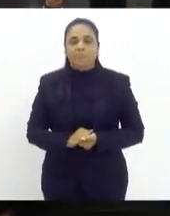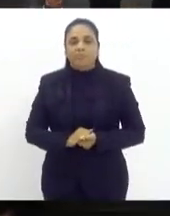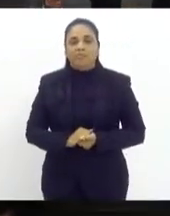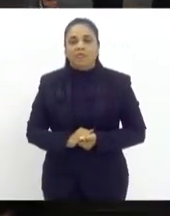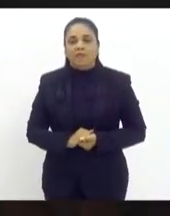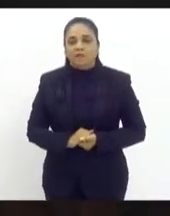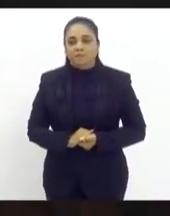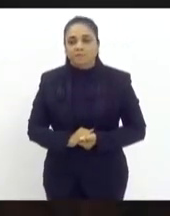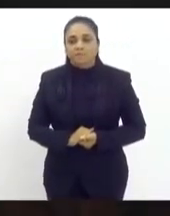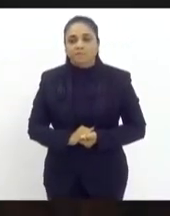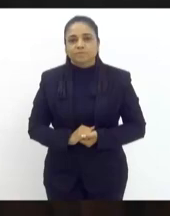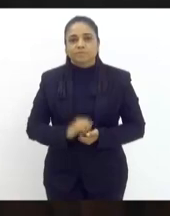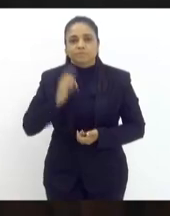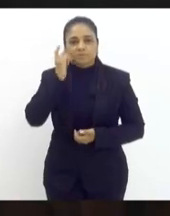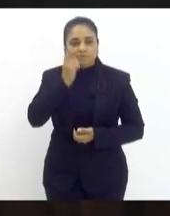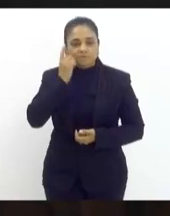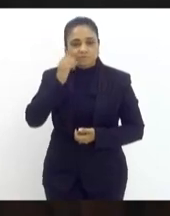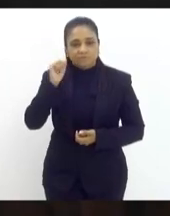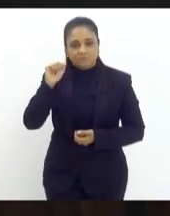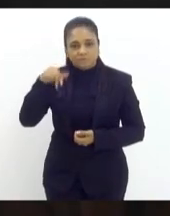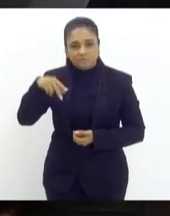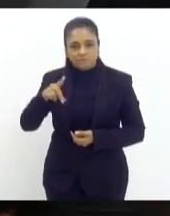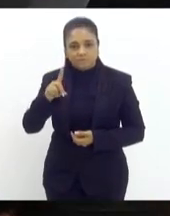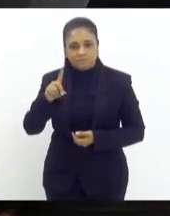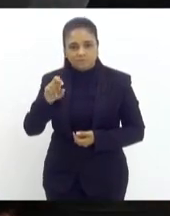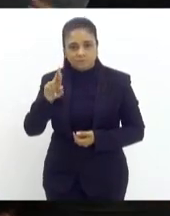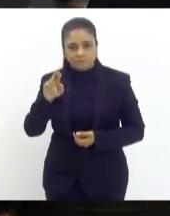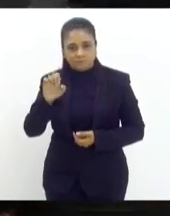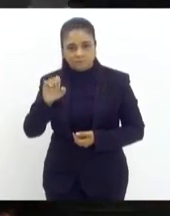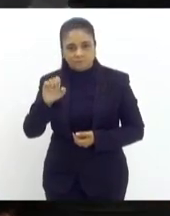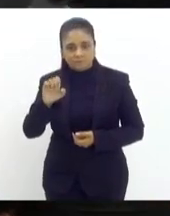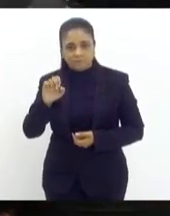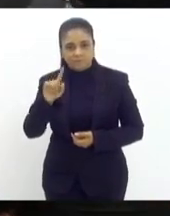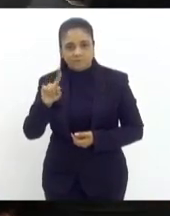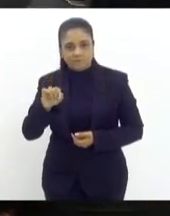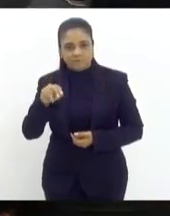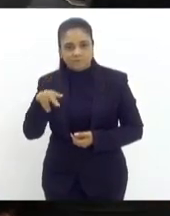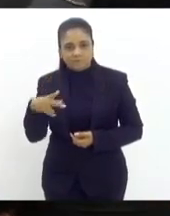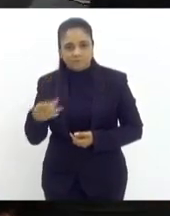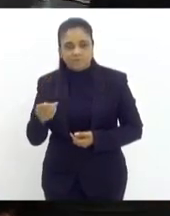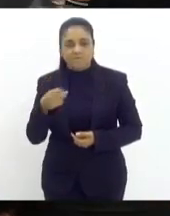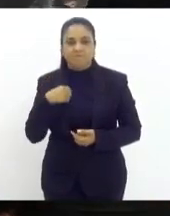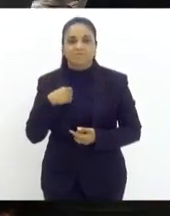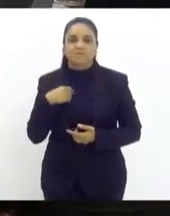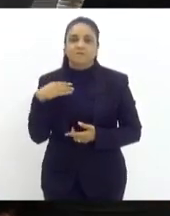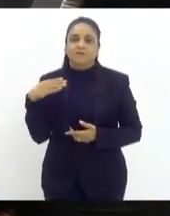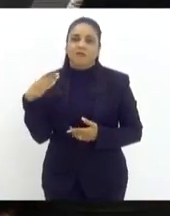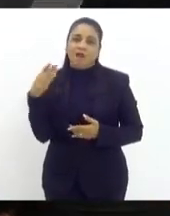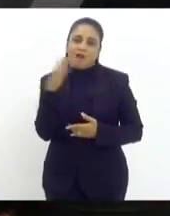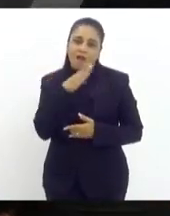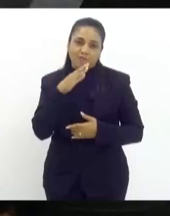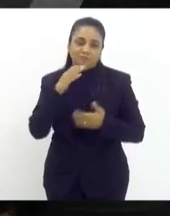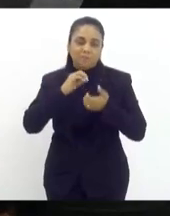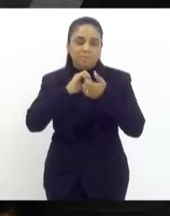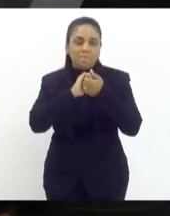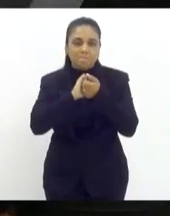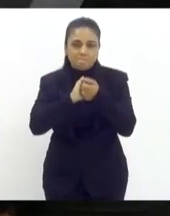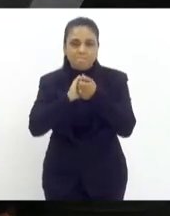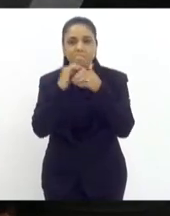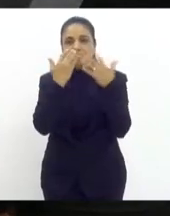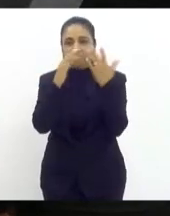Deputado Andrezinho ciliando por favor irmão Presidente Só passando rapidamente para parabenizar